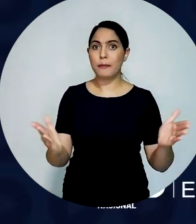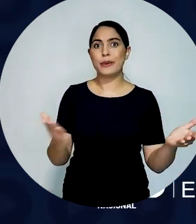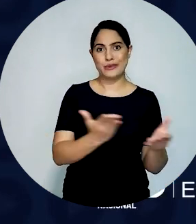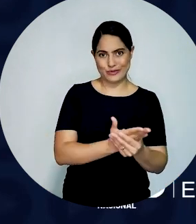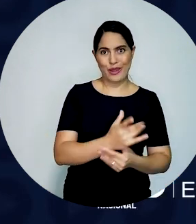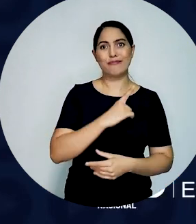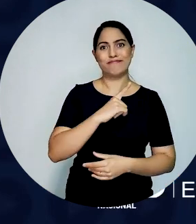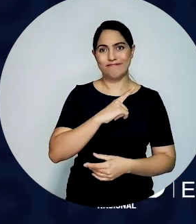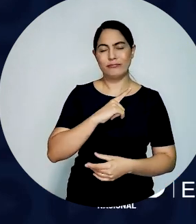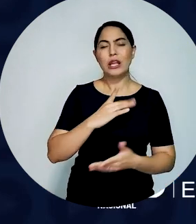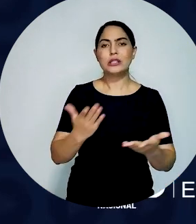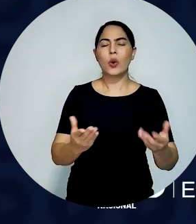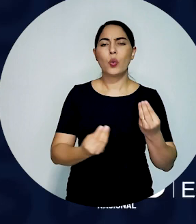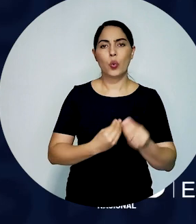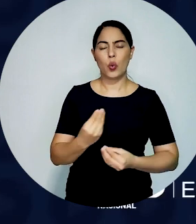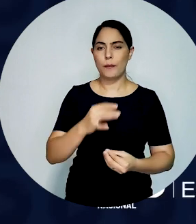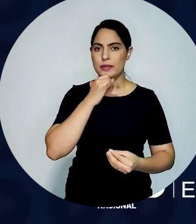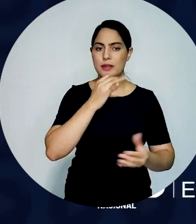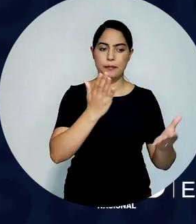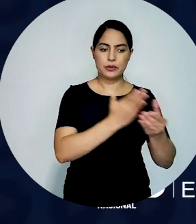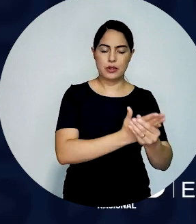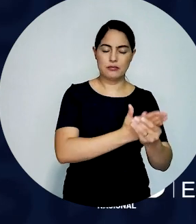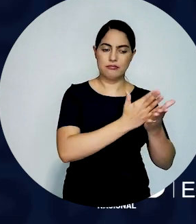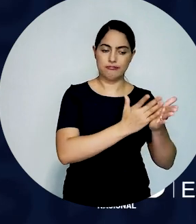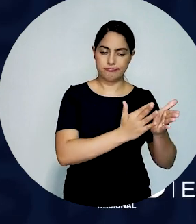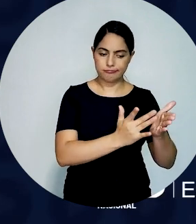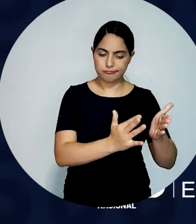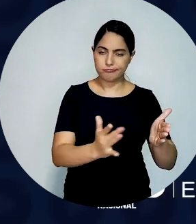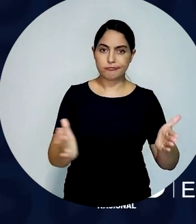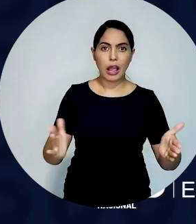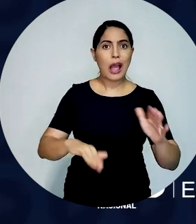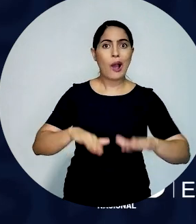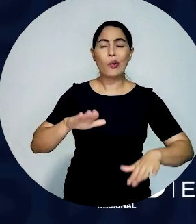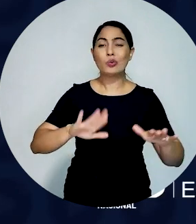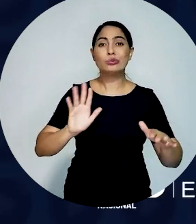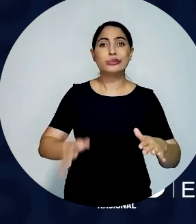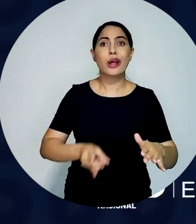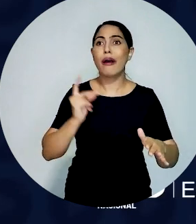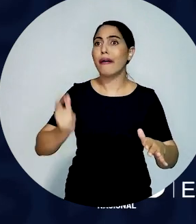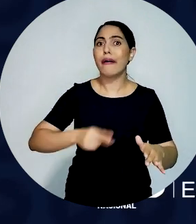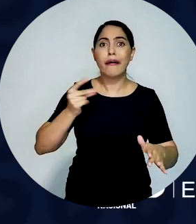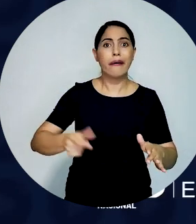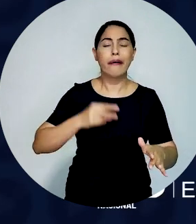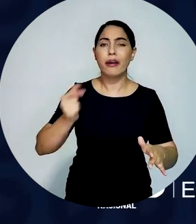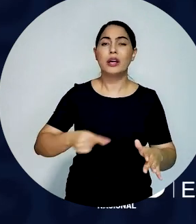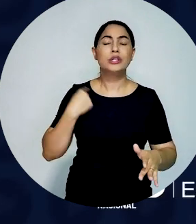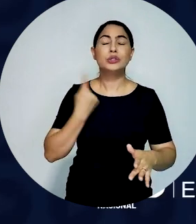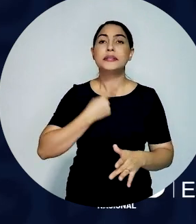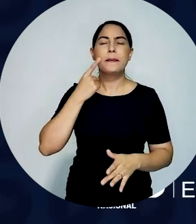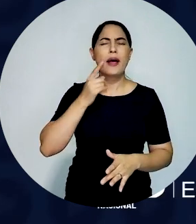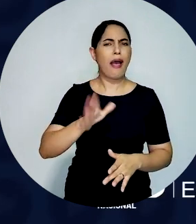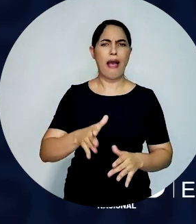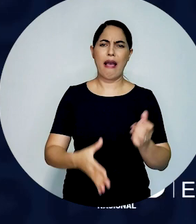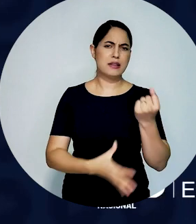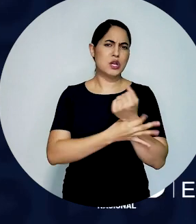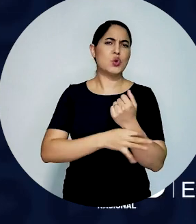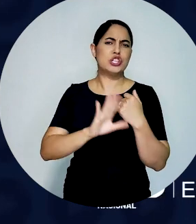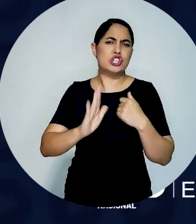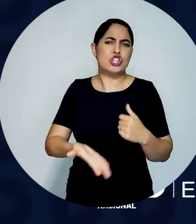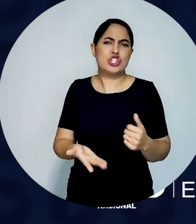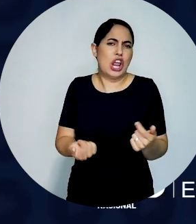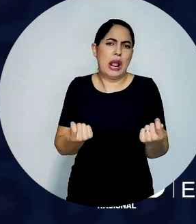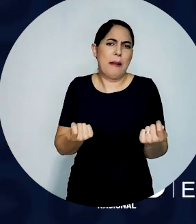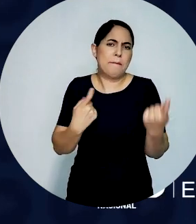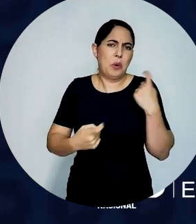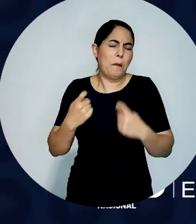a sentença já transitou em julgada há muito tempo, e aí quando nós estamos com a segurança, né, da